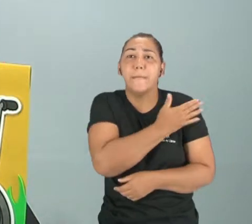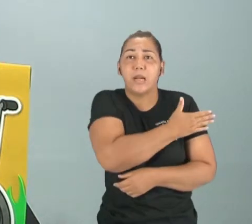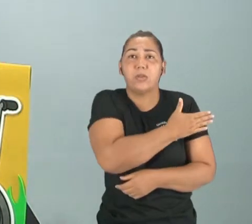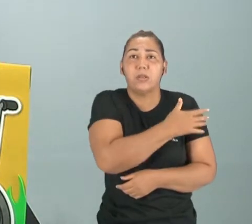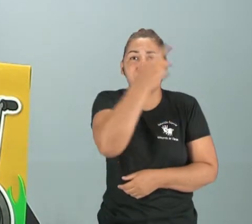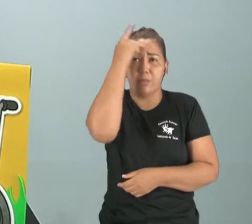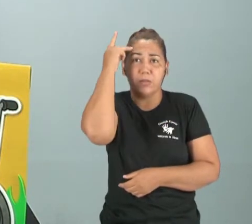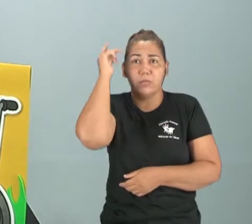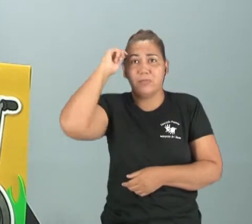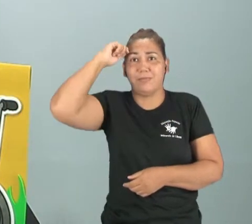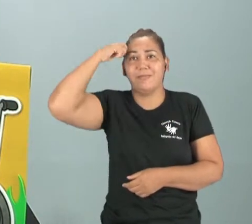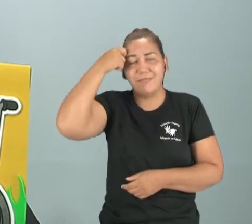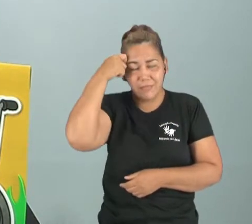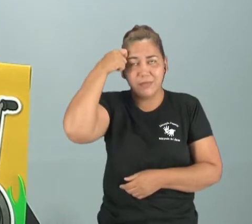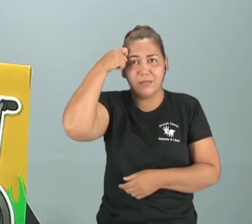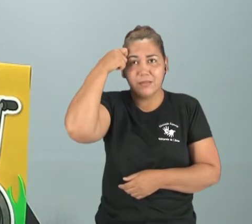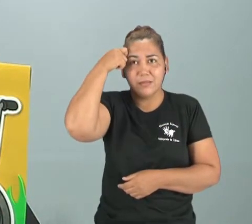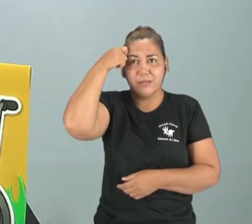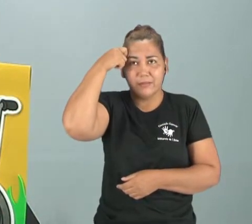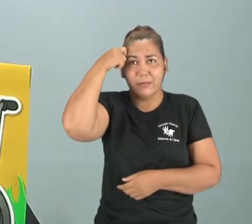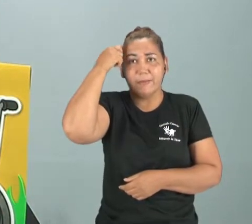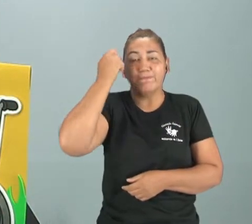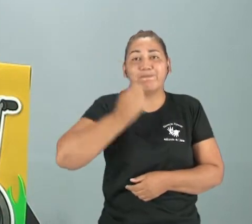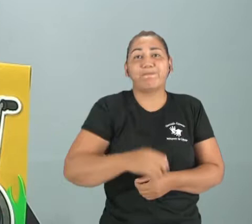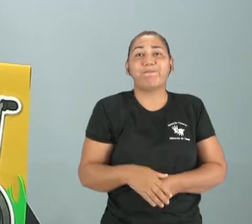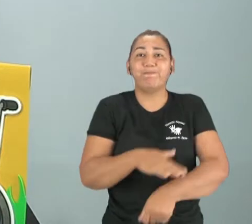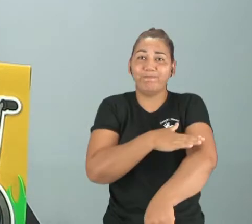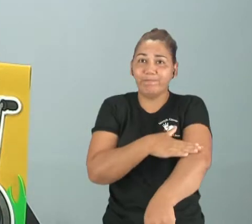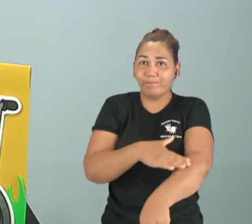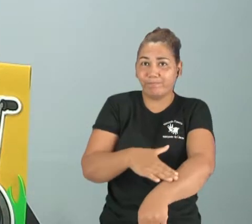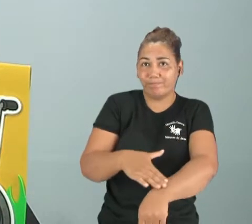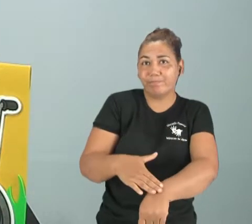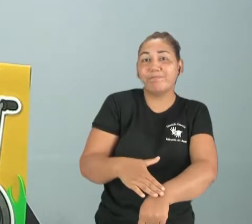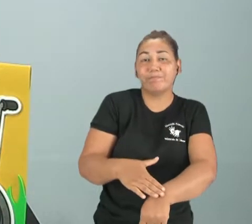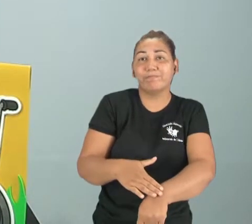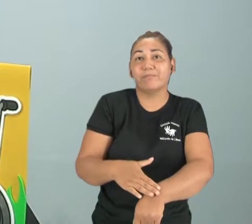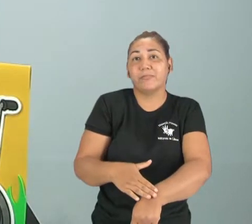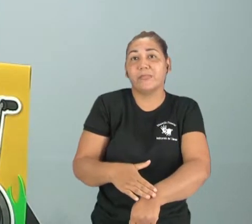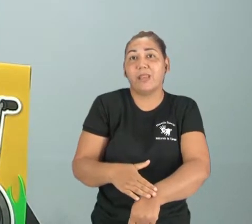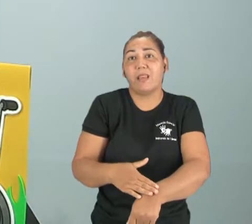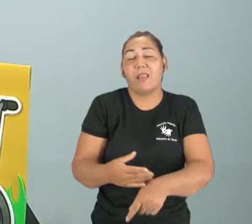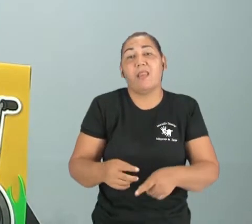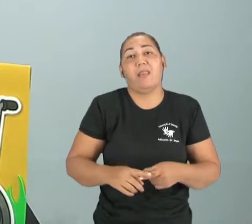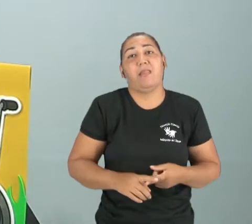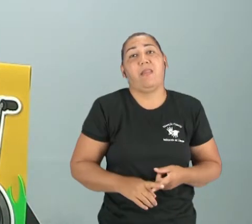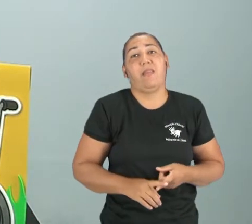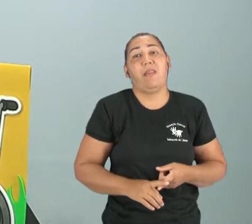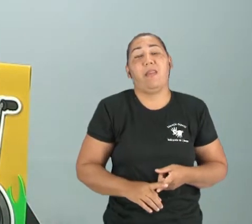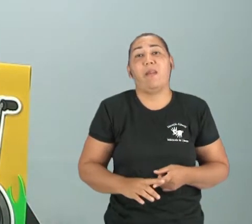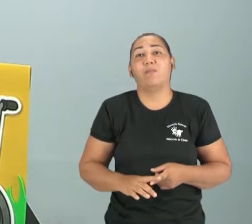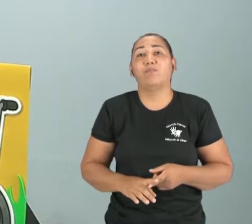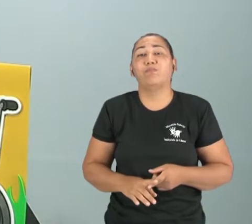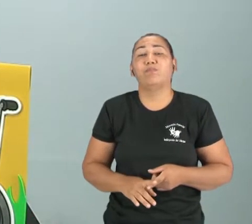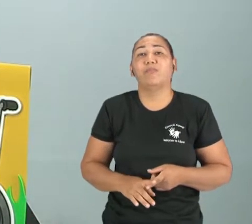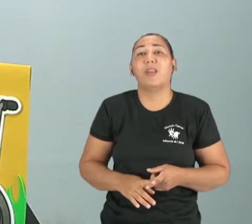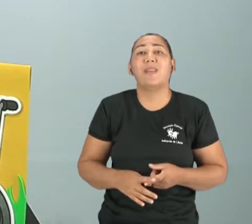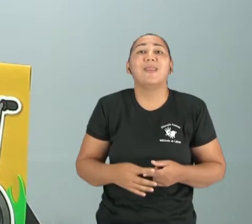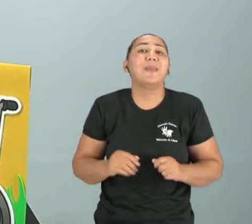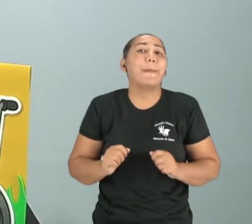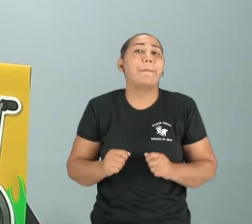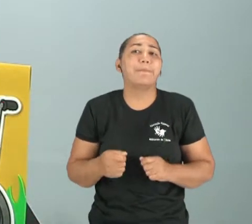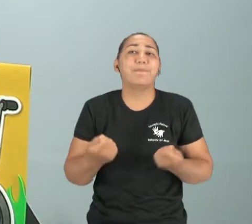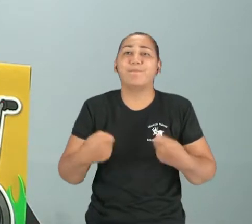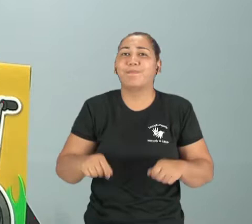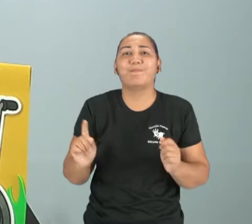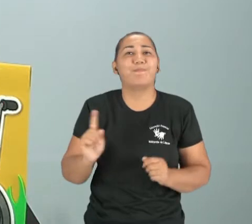o negro, né? Contra a pessoa que tem a pele escura e que não deveria acontecer. Por quê?